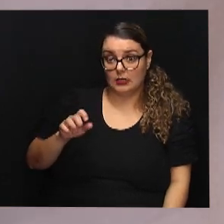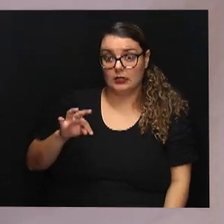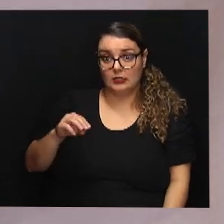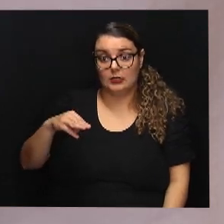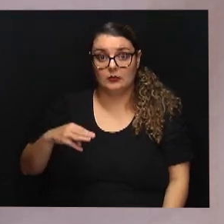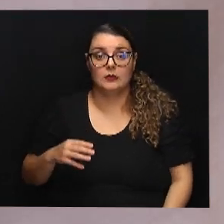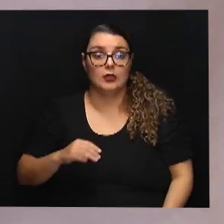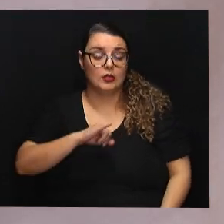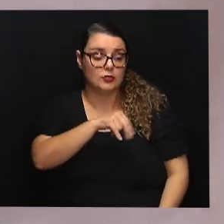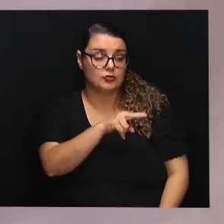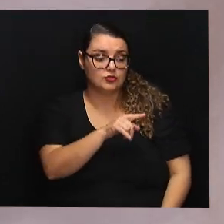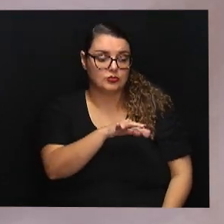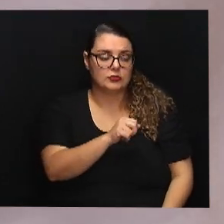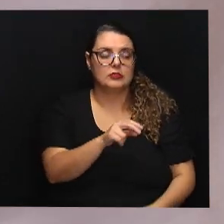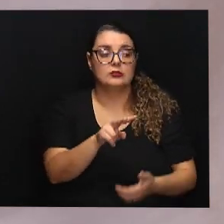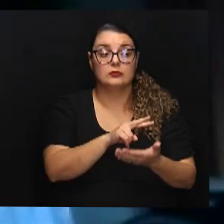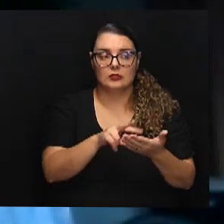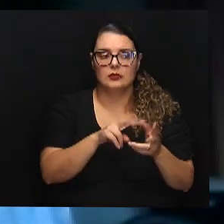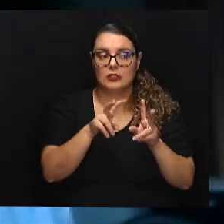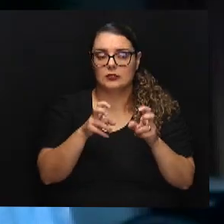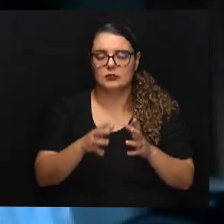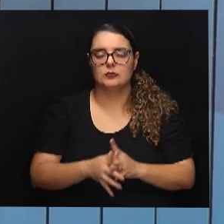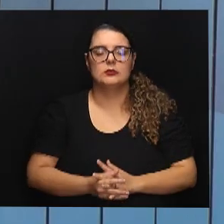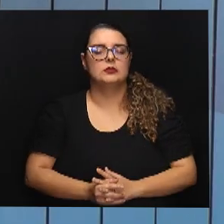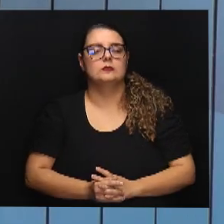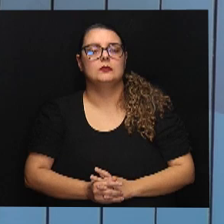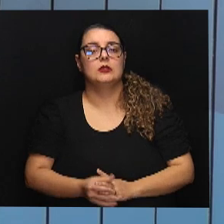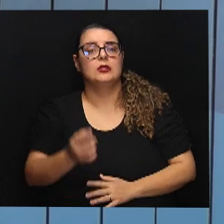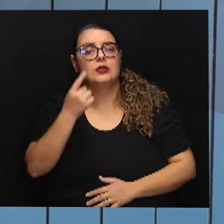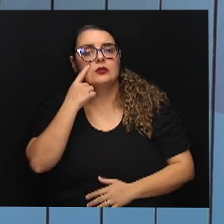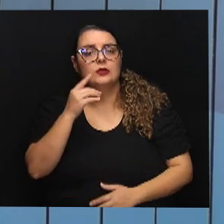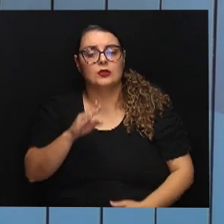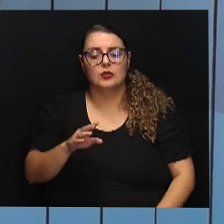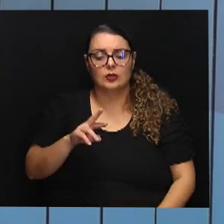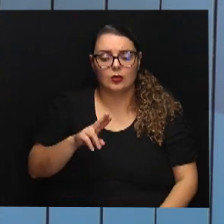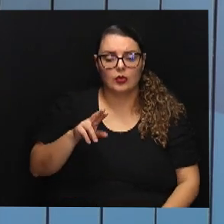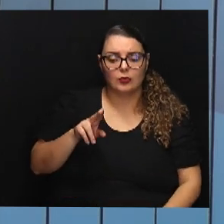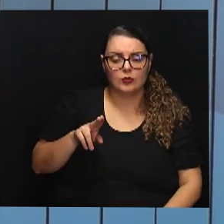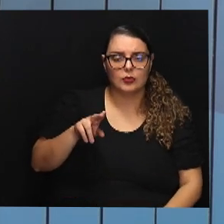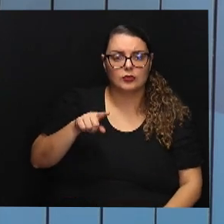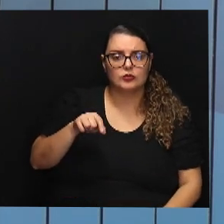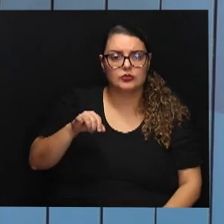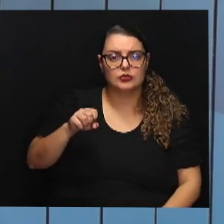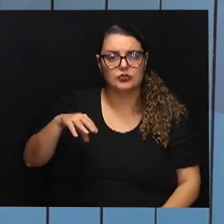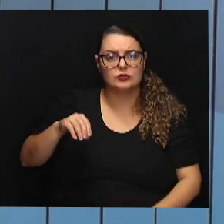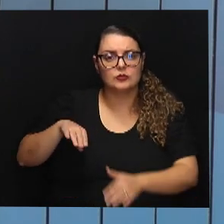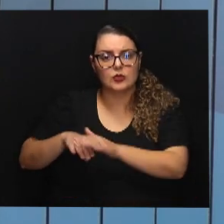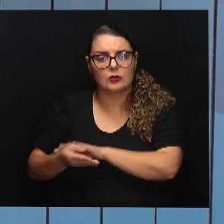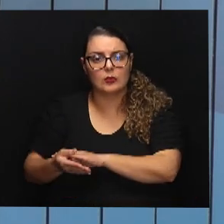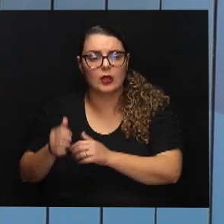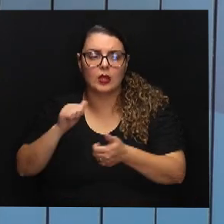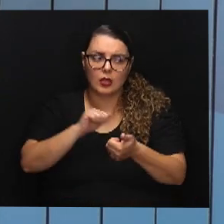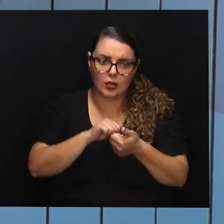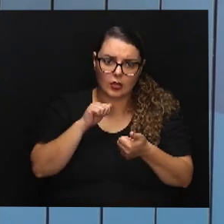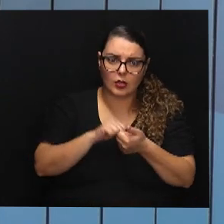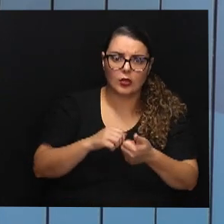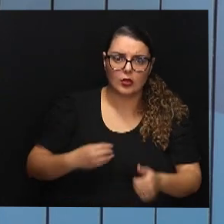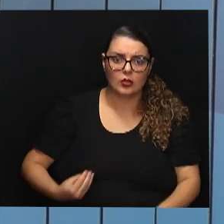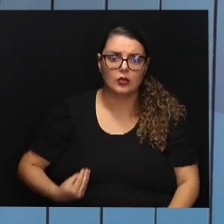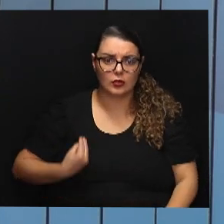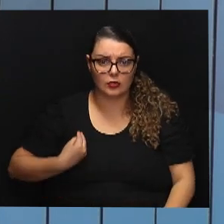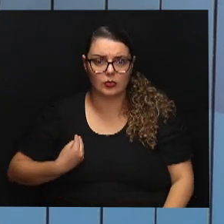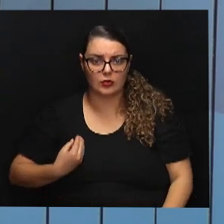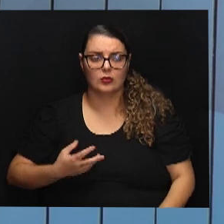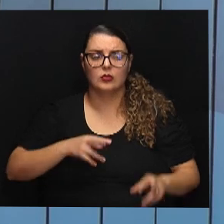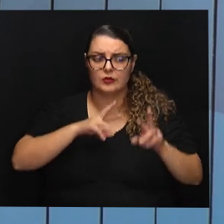envolver até a prótese da ATM. E, Juliana, eu estava lendo um pouco, né, sobre esse assunto e vi que o bruxismo está